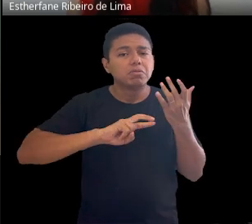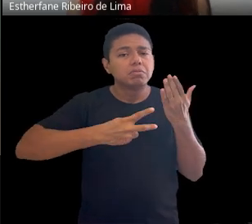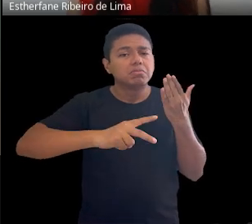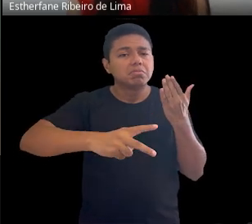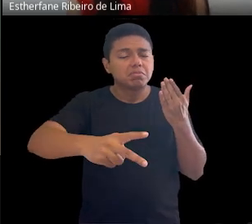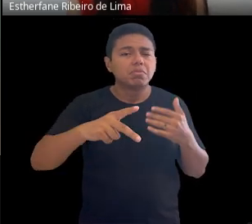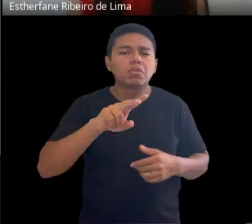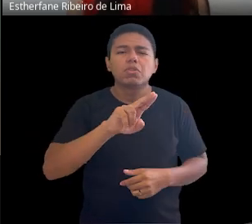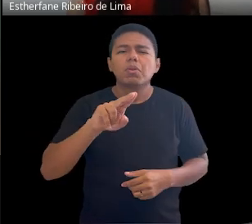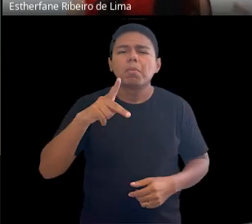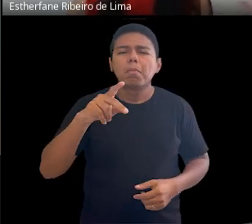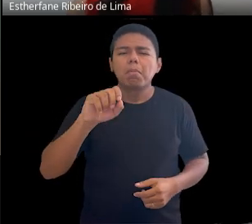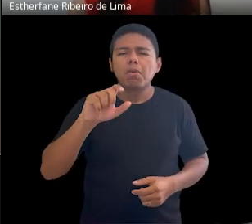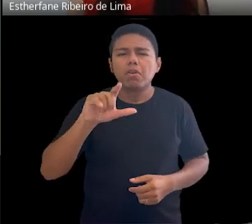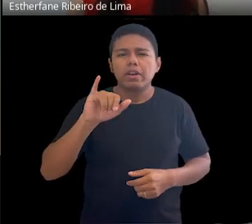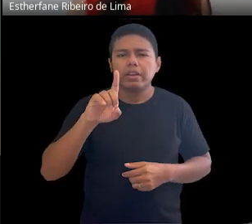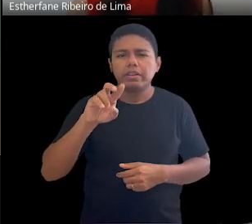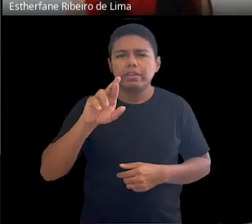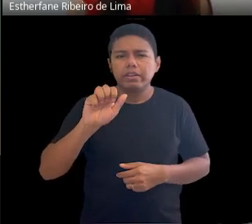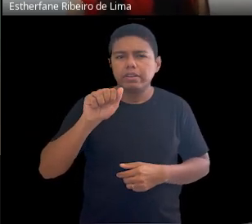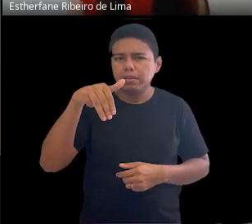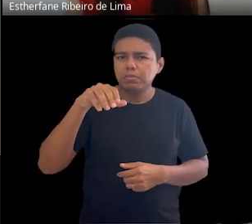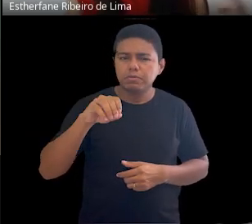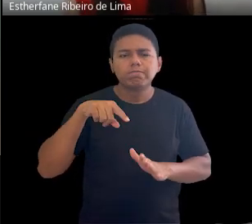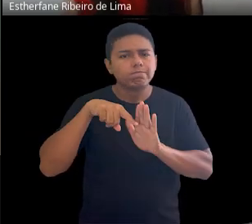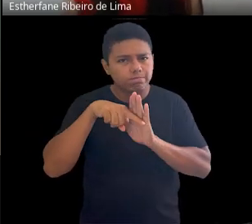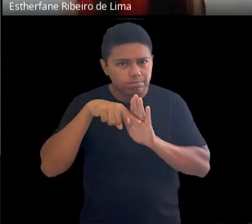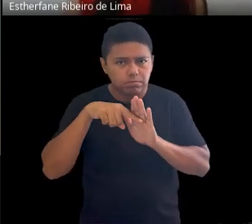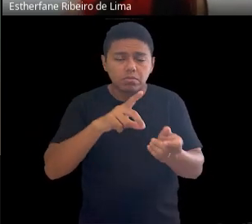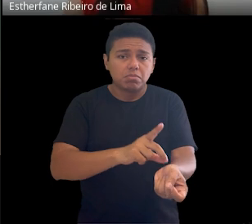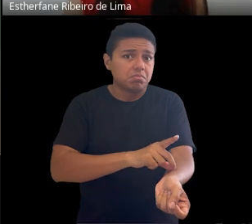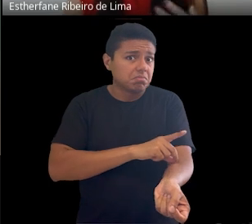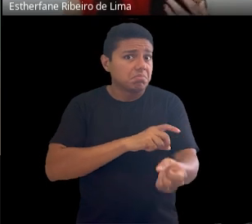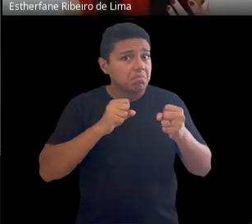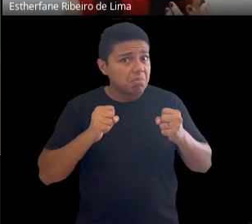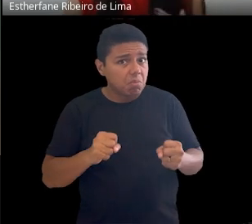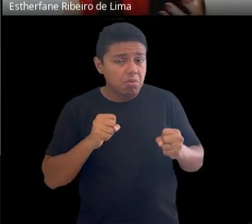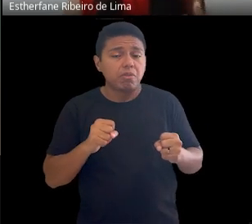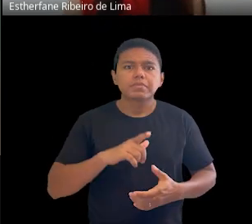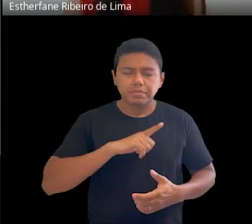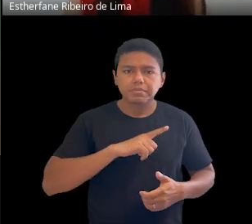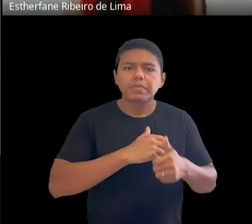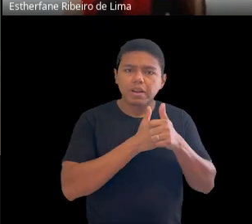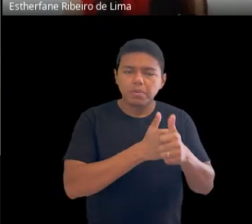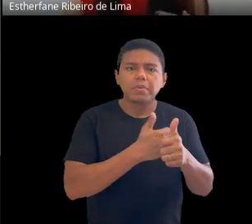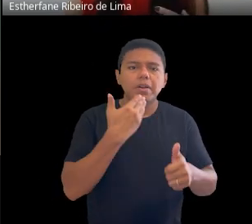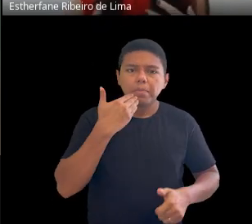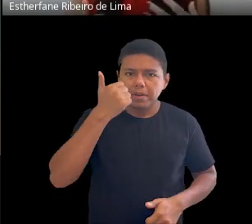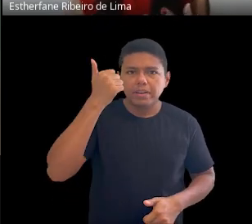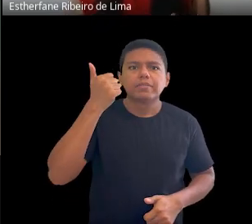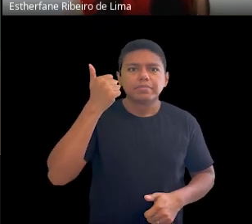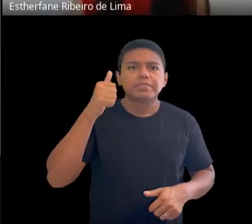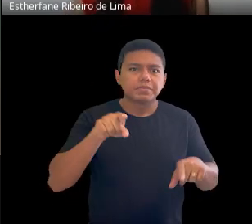uma macrosomia. Então, investiga um diabetes gestacional que essa paciente pode ter para poder fazer um acompanhamento melhor, fazer